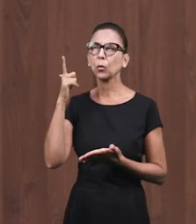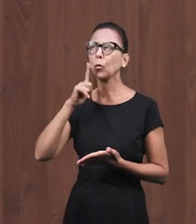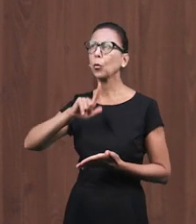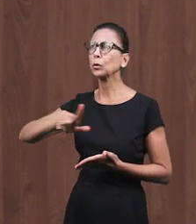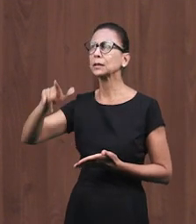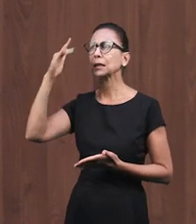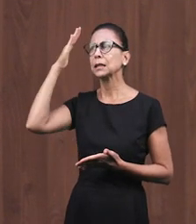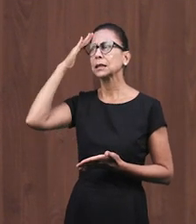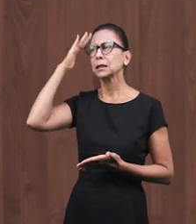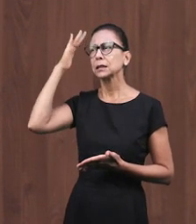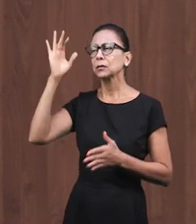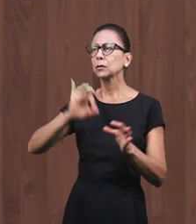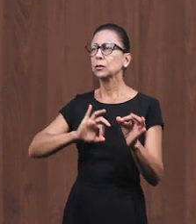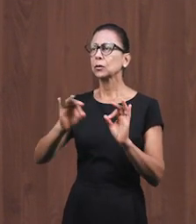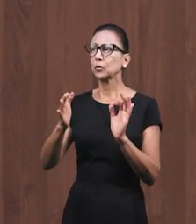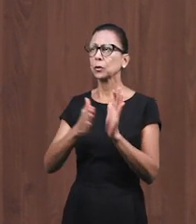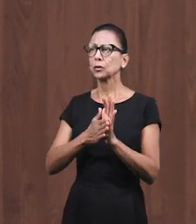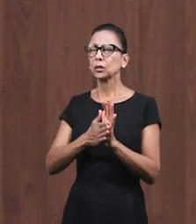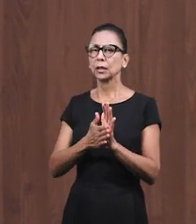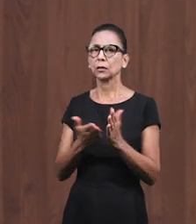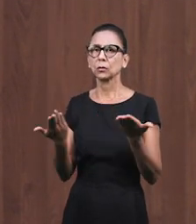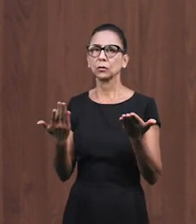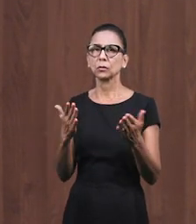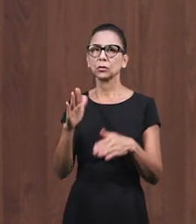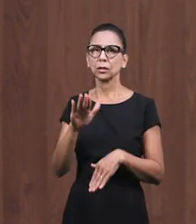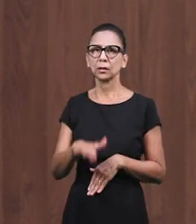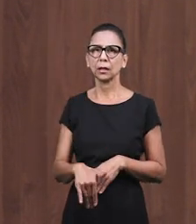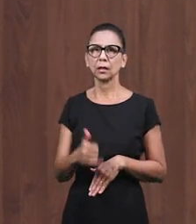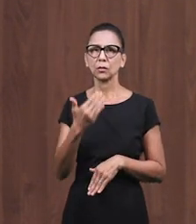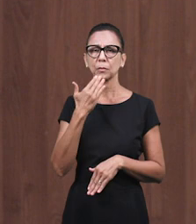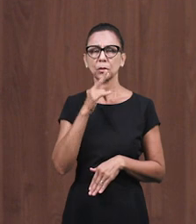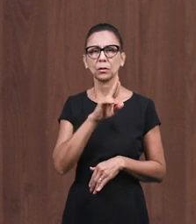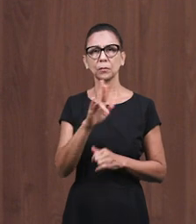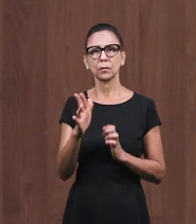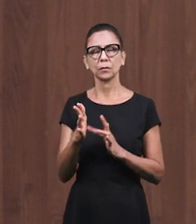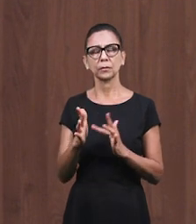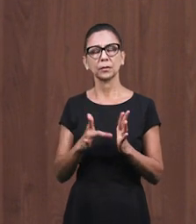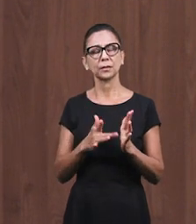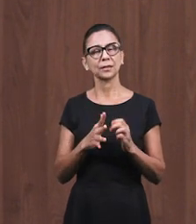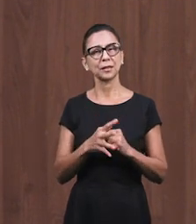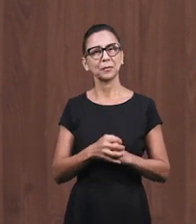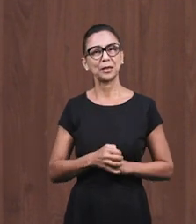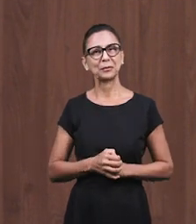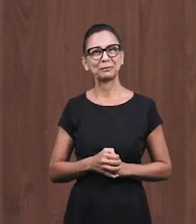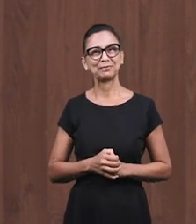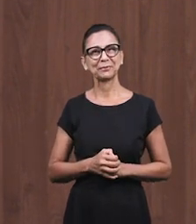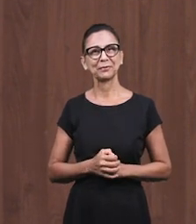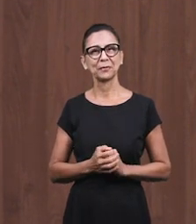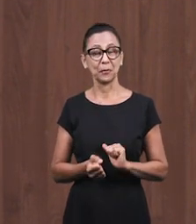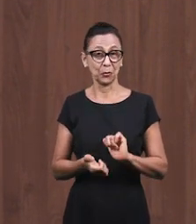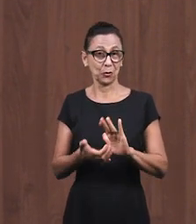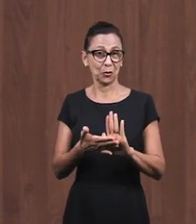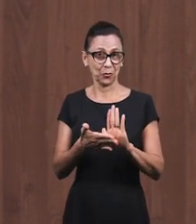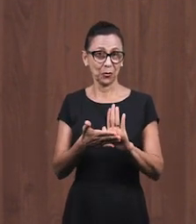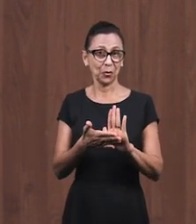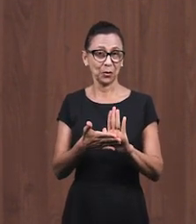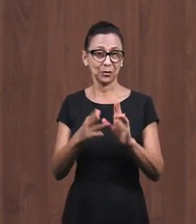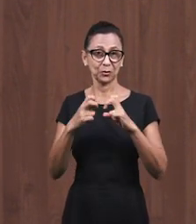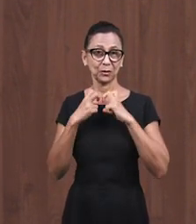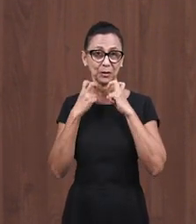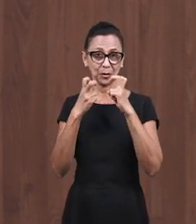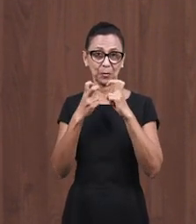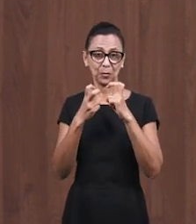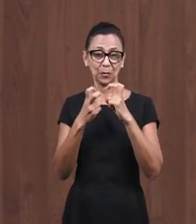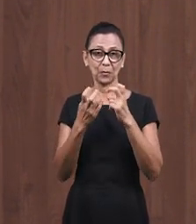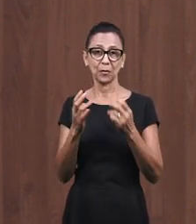que o Senhor preparou para nós nessa tarde. Nós te pedimos em nome de Jesus. Amém. Vamos então cantar agora um louvor de